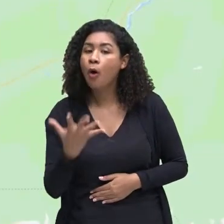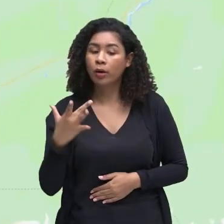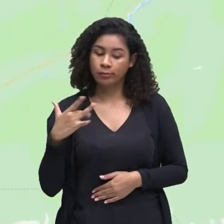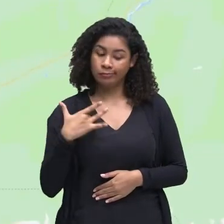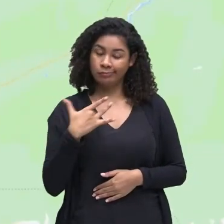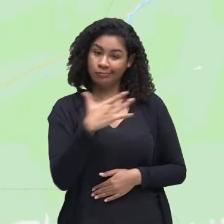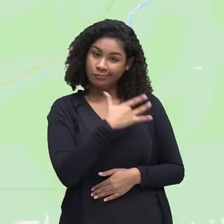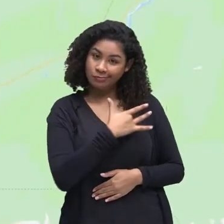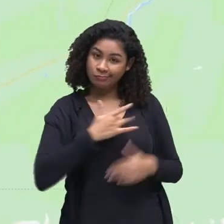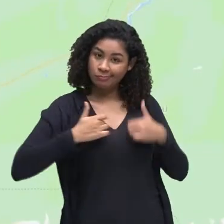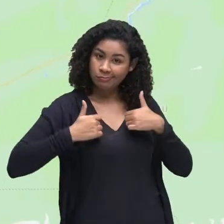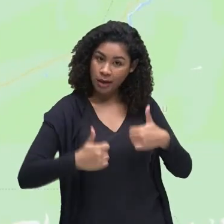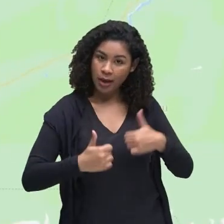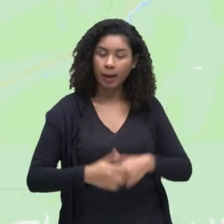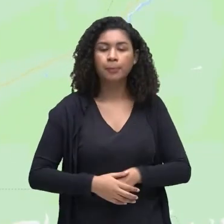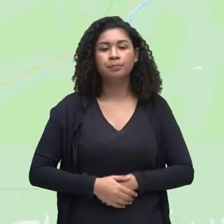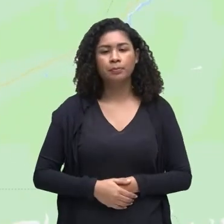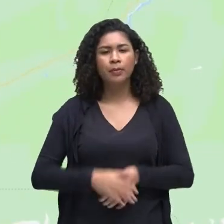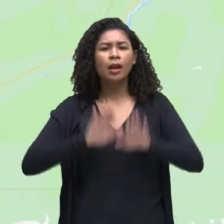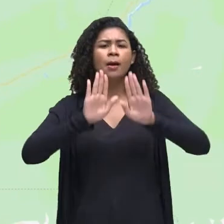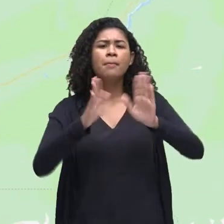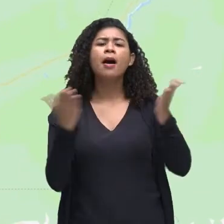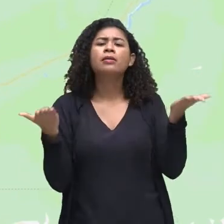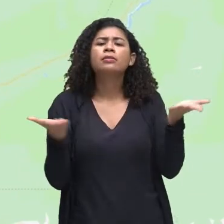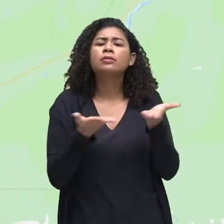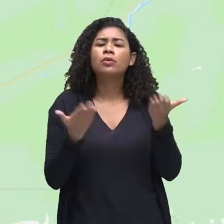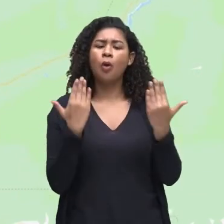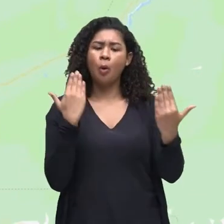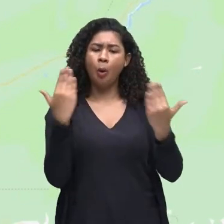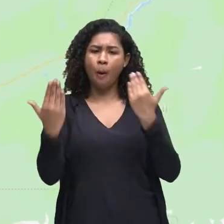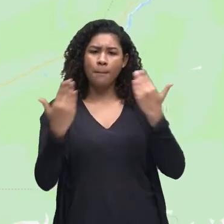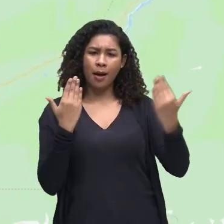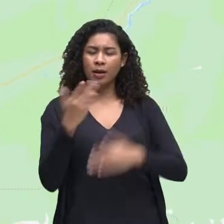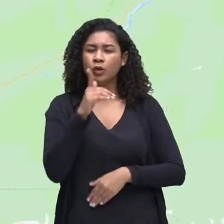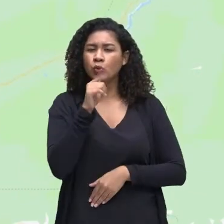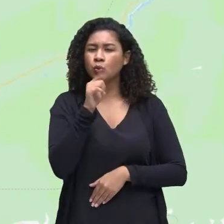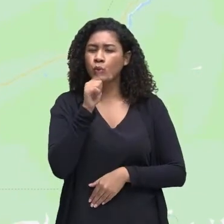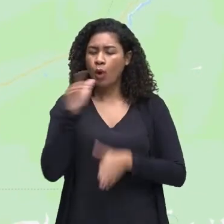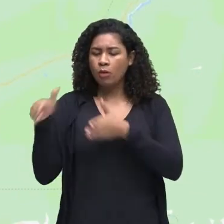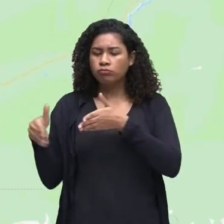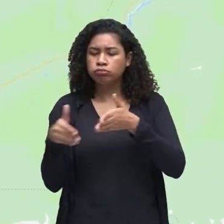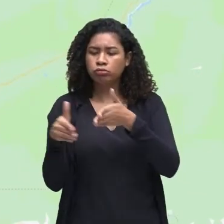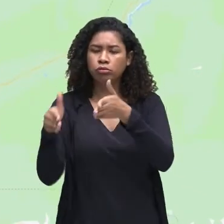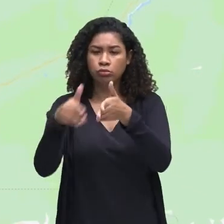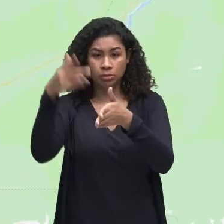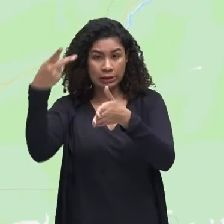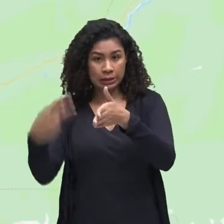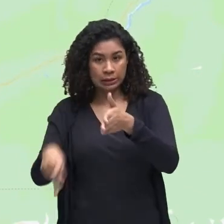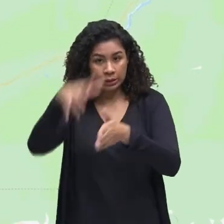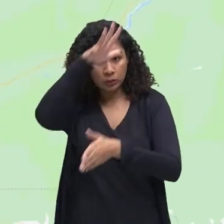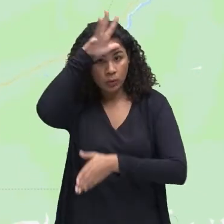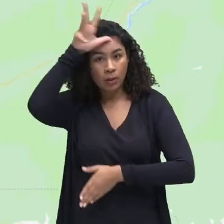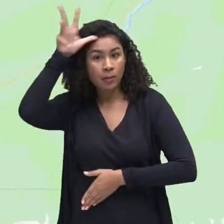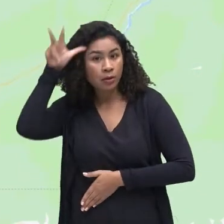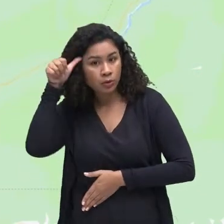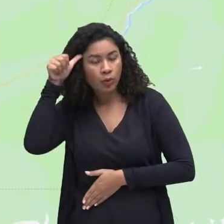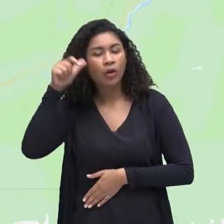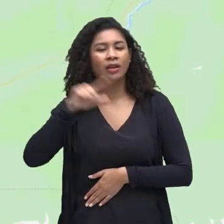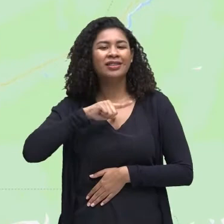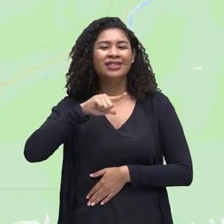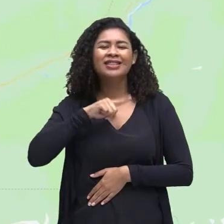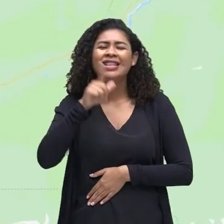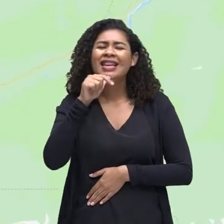com a bacia hidrográfica do Amazonas, que é a maior do país e do planeta, a gente observa que existe uma grande quantidade de rios,